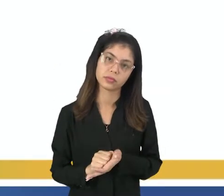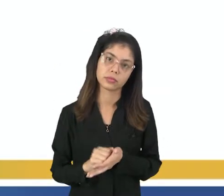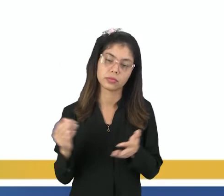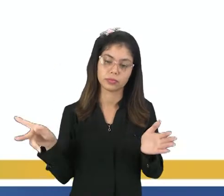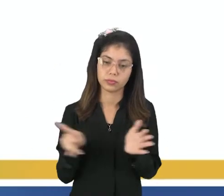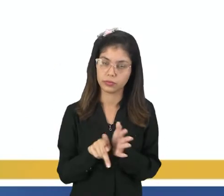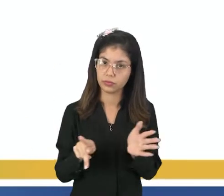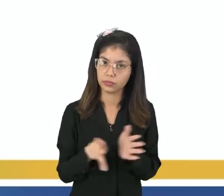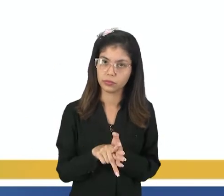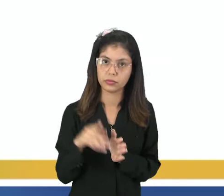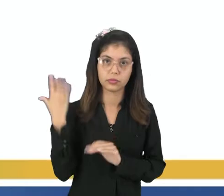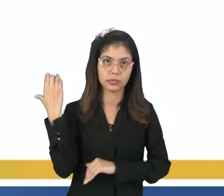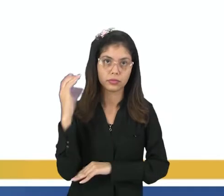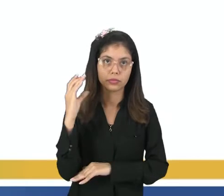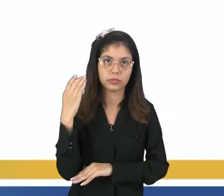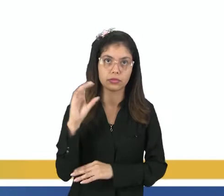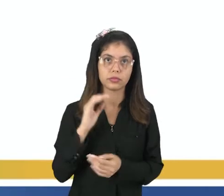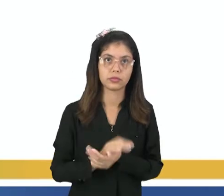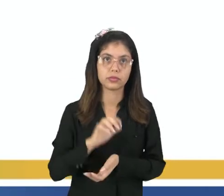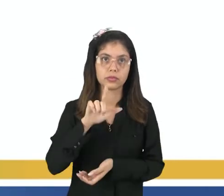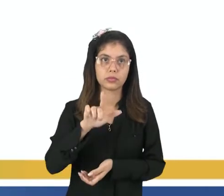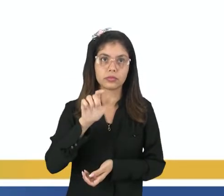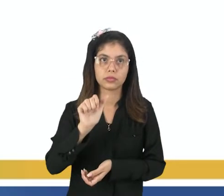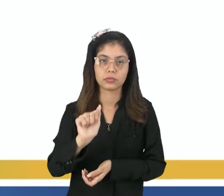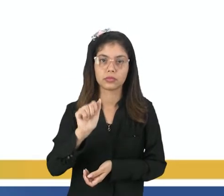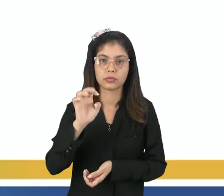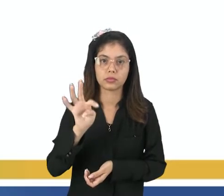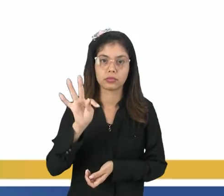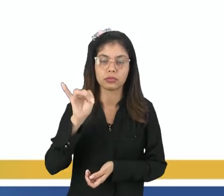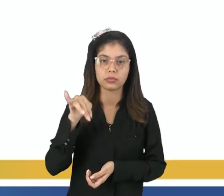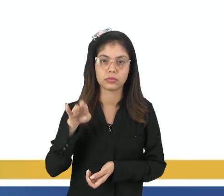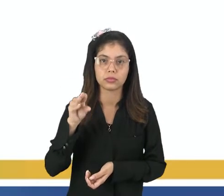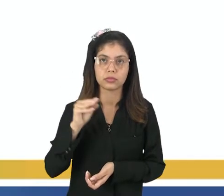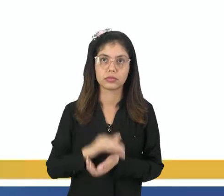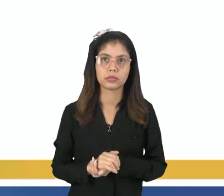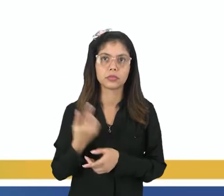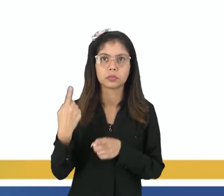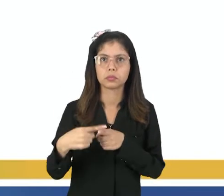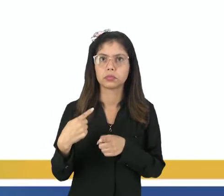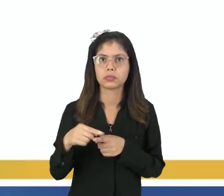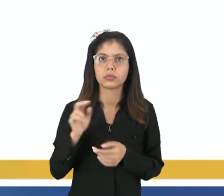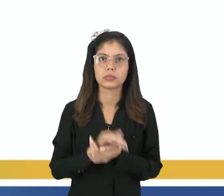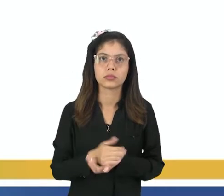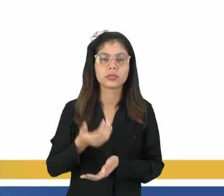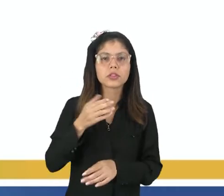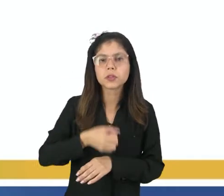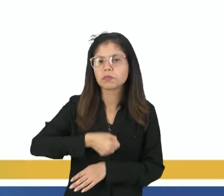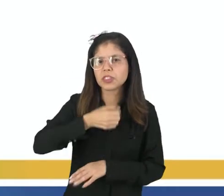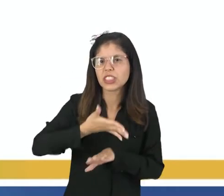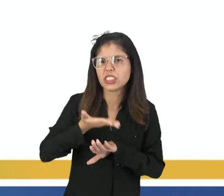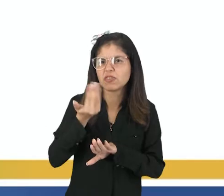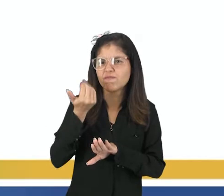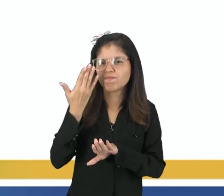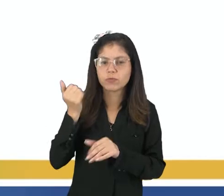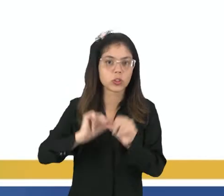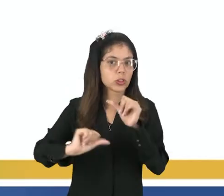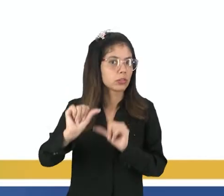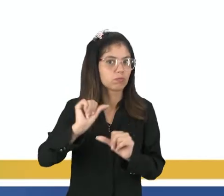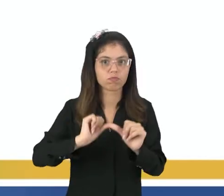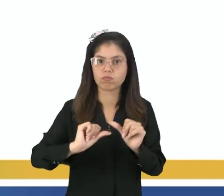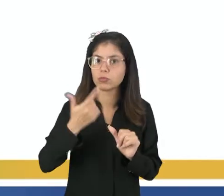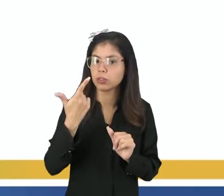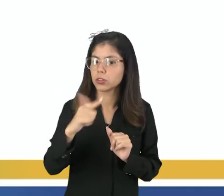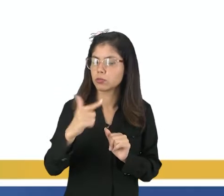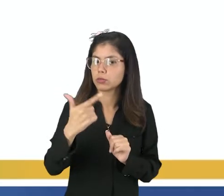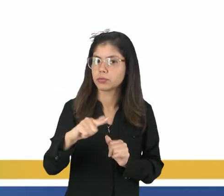bem específica, que é na língua do latim. Por que o latim? Porque é uma língua muito antiga e que ela não sofre